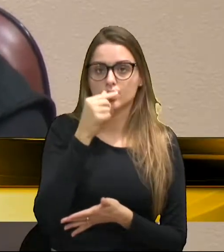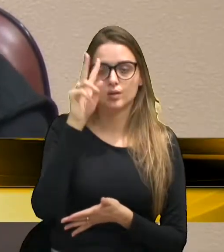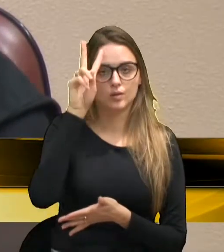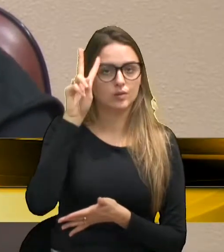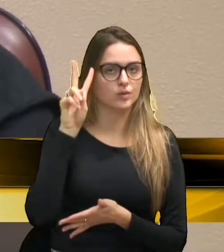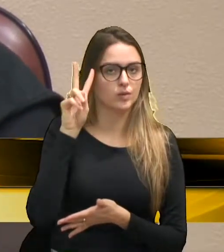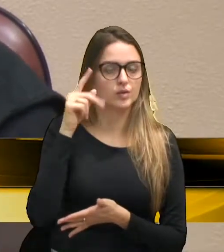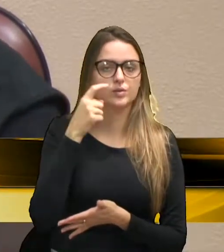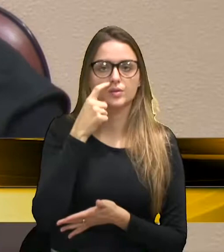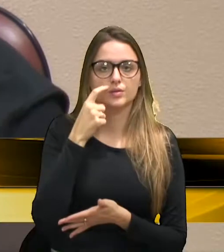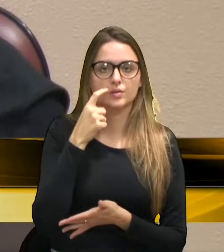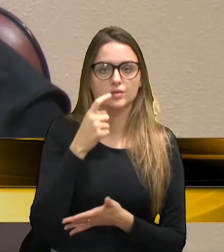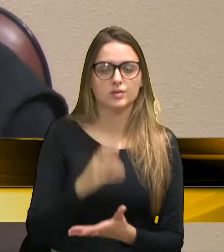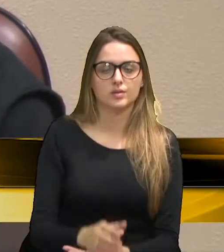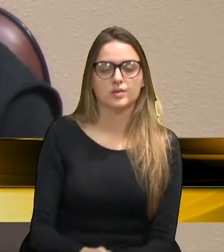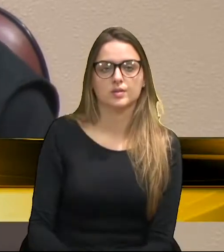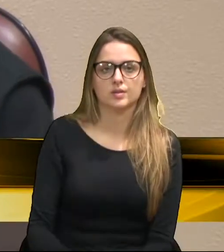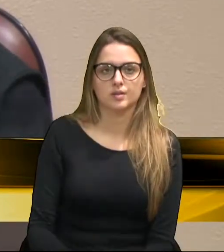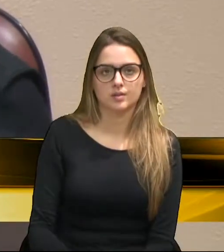Eze e Wagner Petrini.